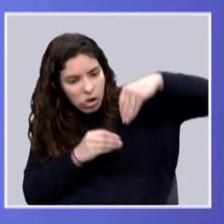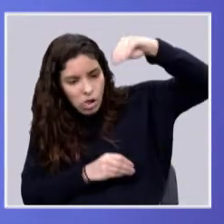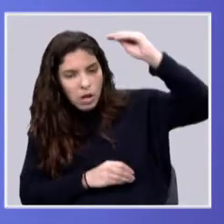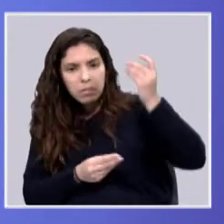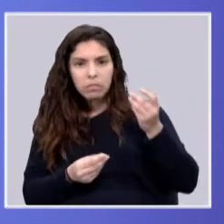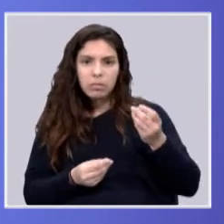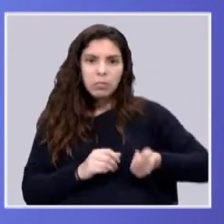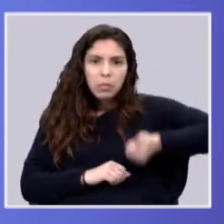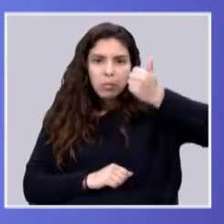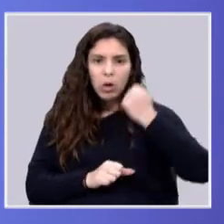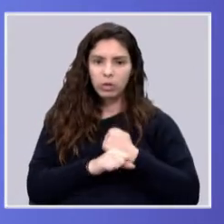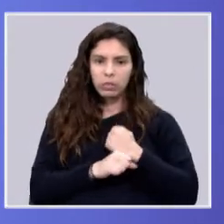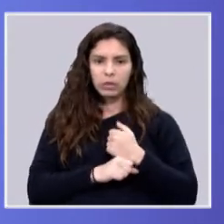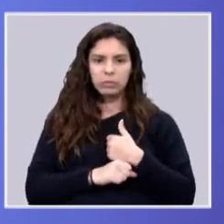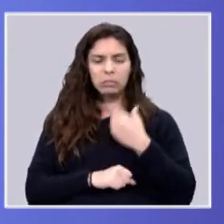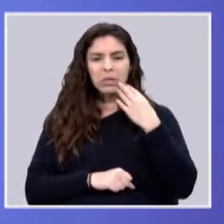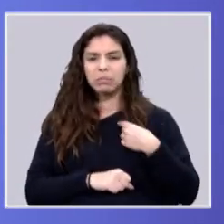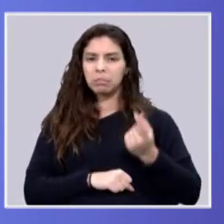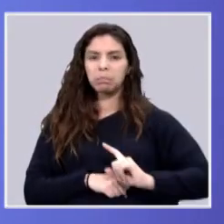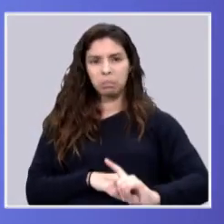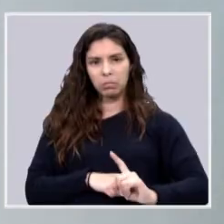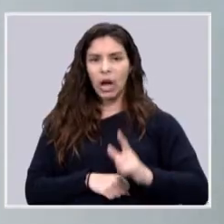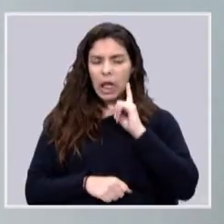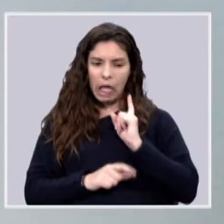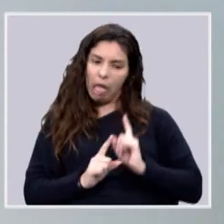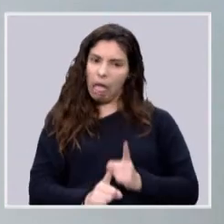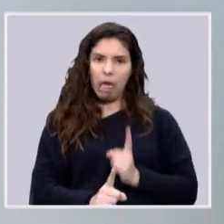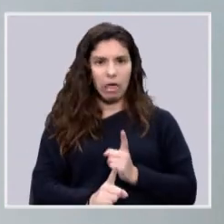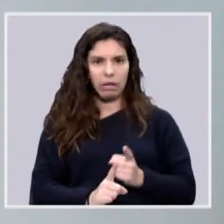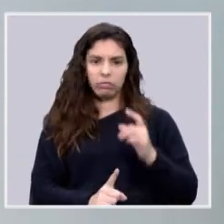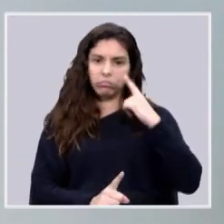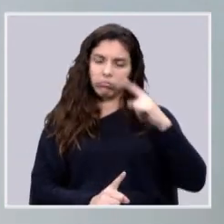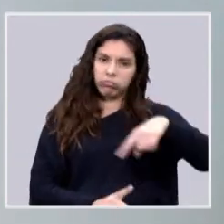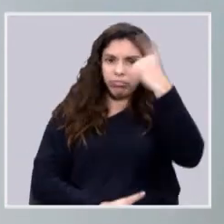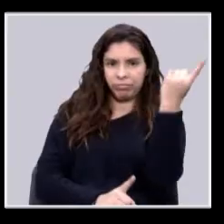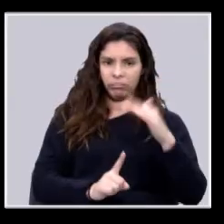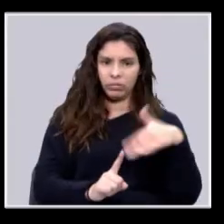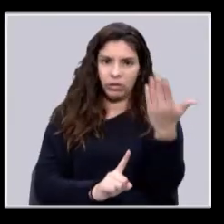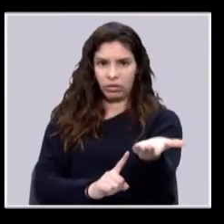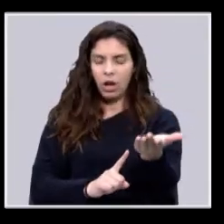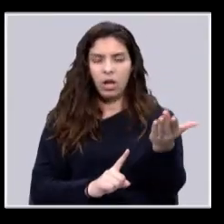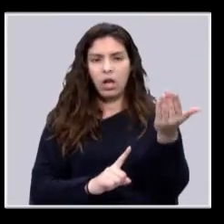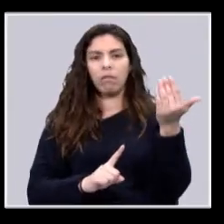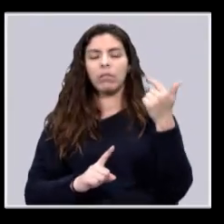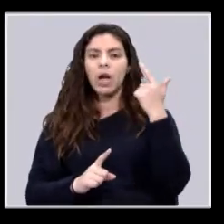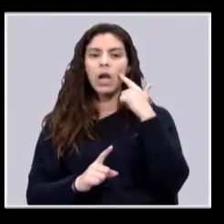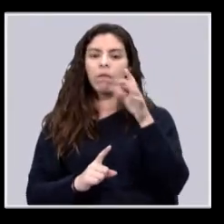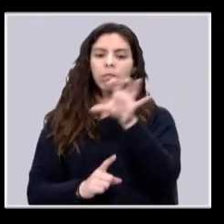trabalho, eu sinto que é aquilo que eu quero transmitir, e mesmo que a níveis estéticos, a níveis